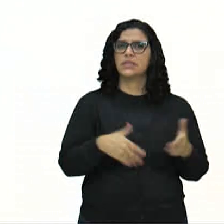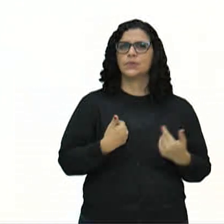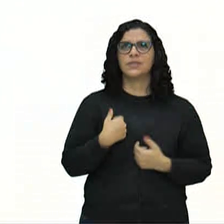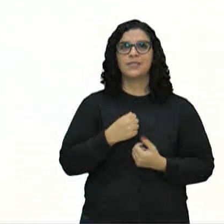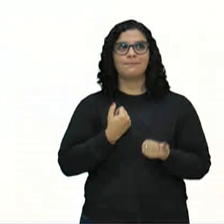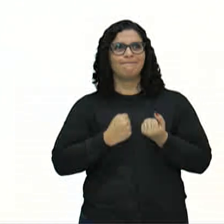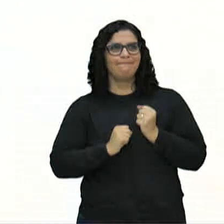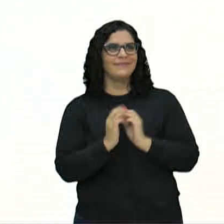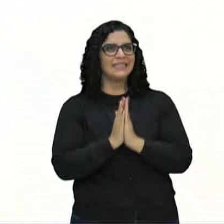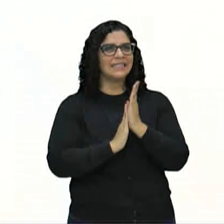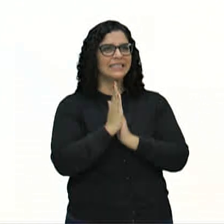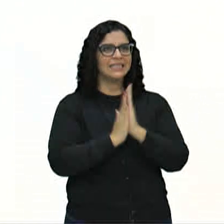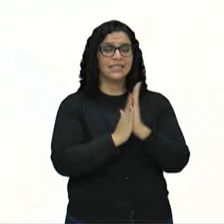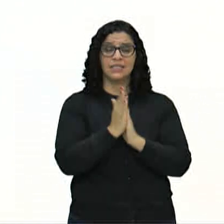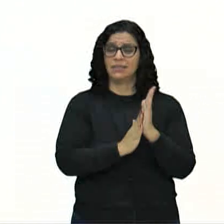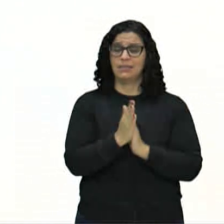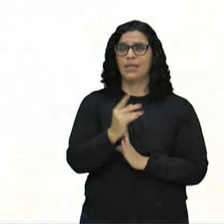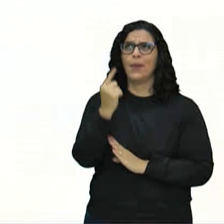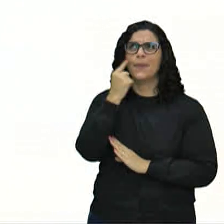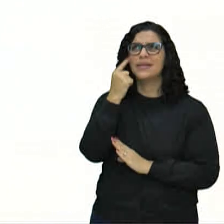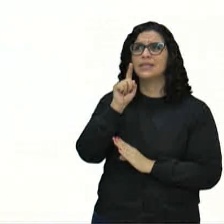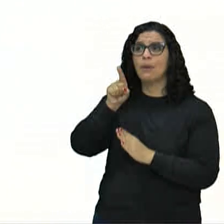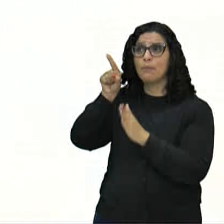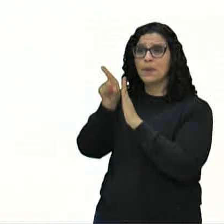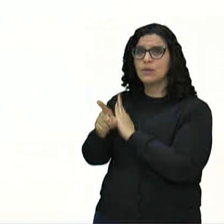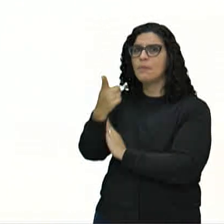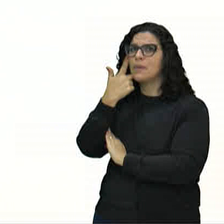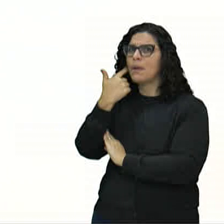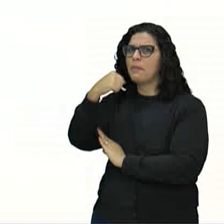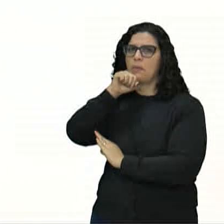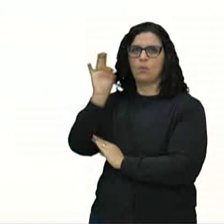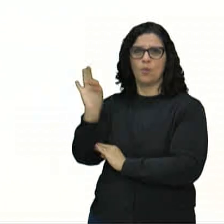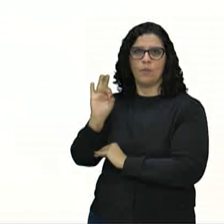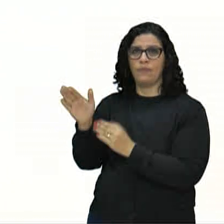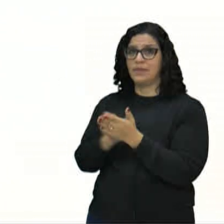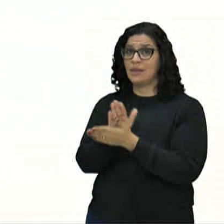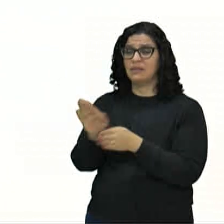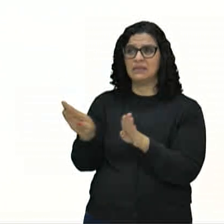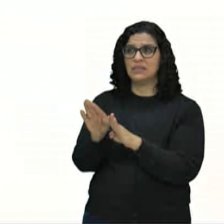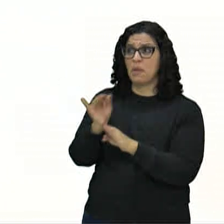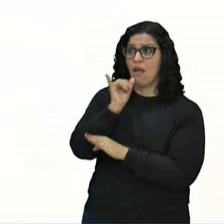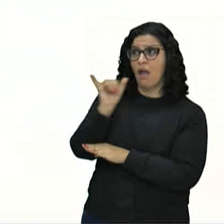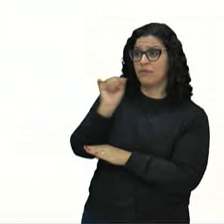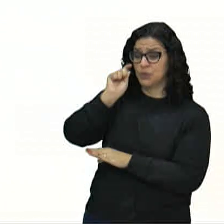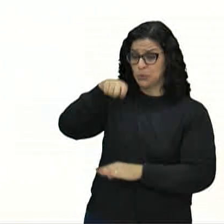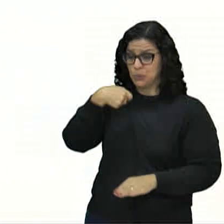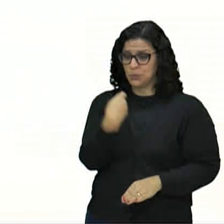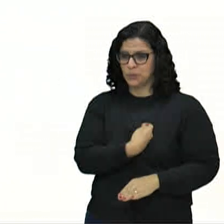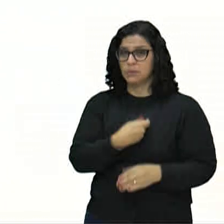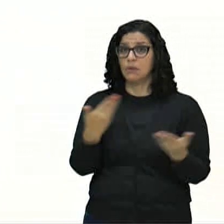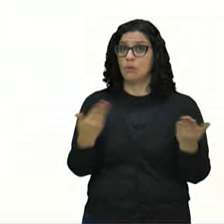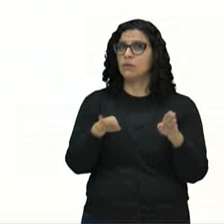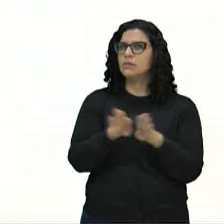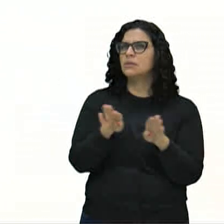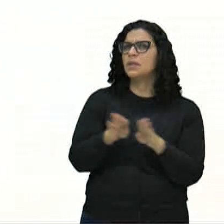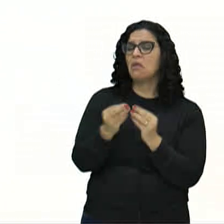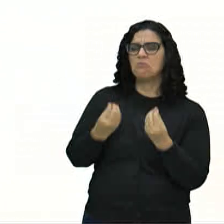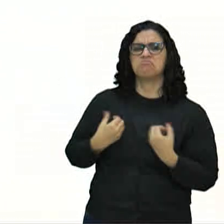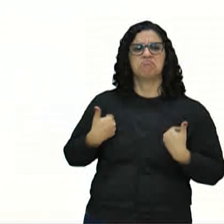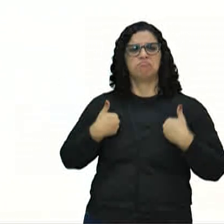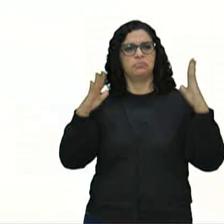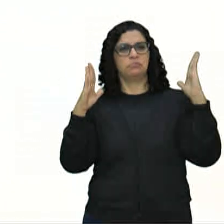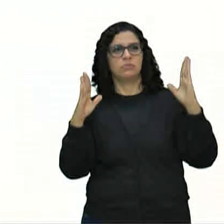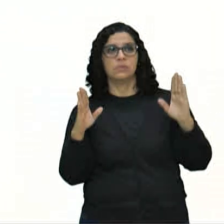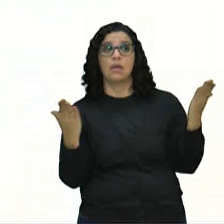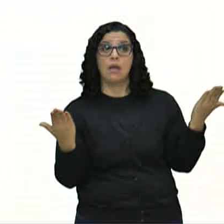Fiquei tão entusiasmado que nem pensei em consultar meus pais, nem sequer dar-lhe notícias minhas. Entreguei tudo